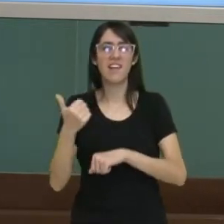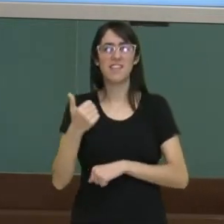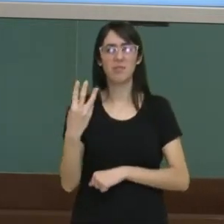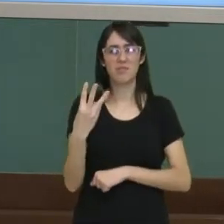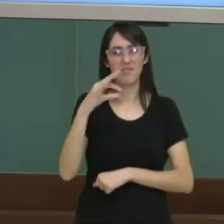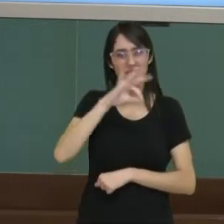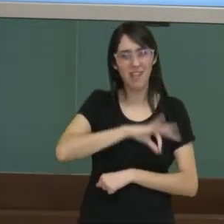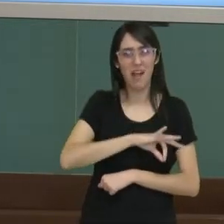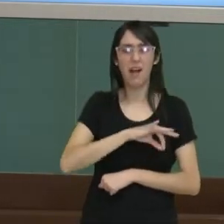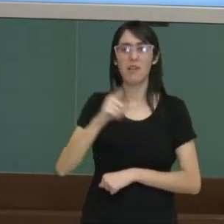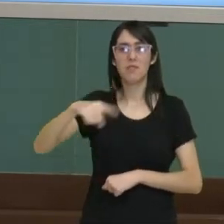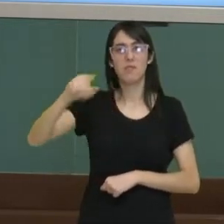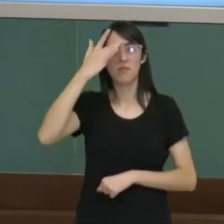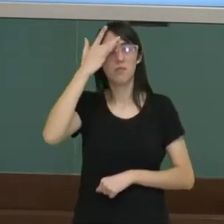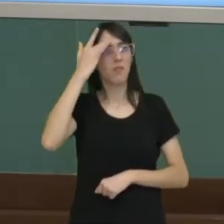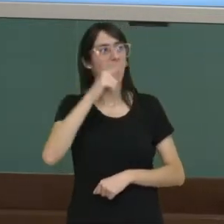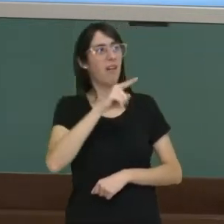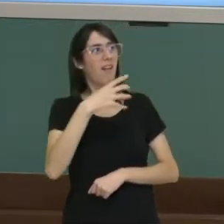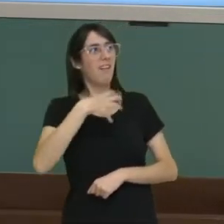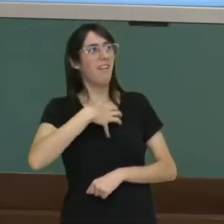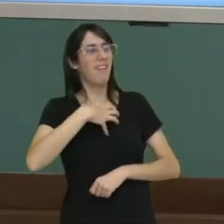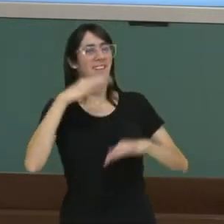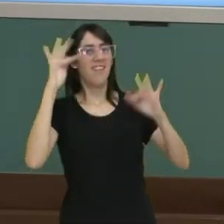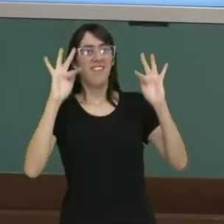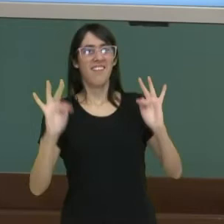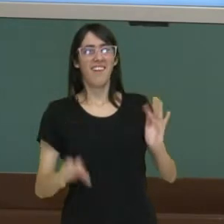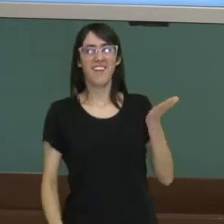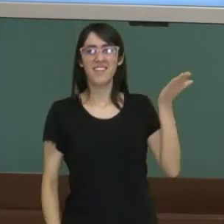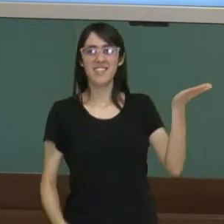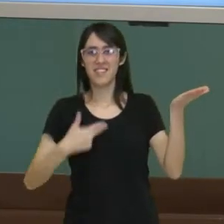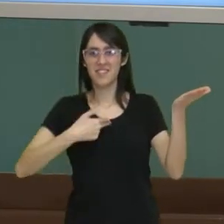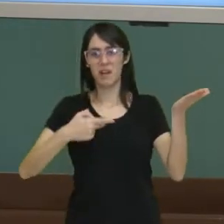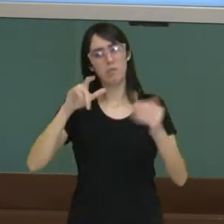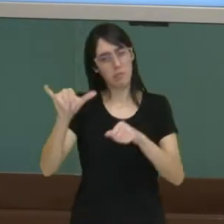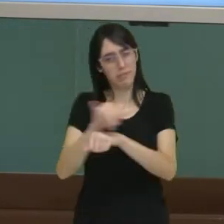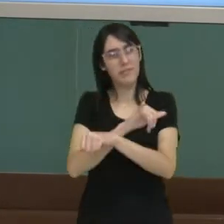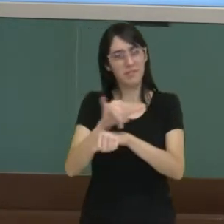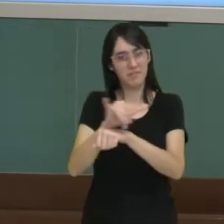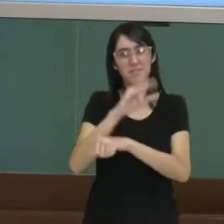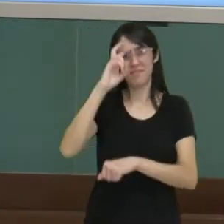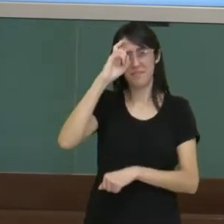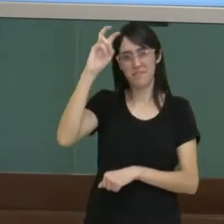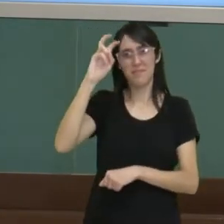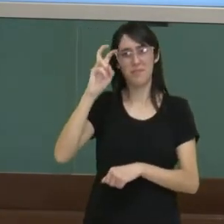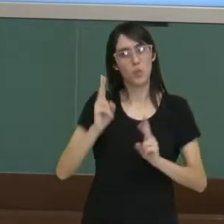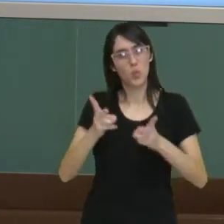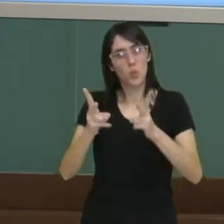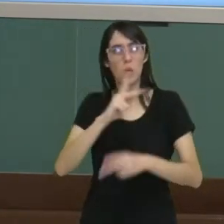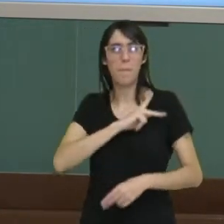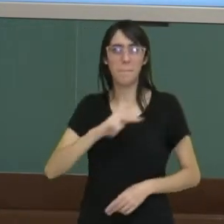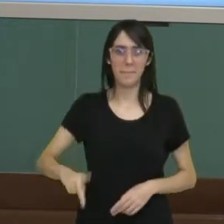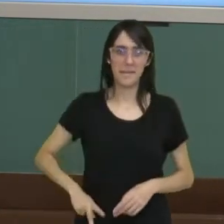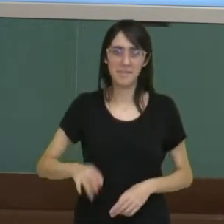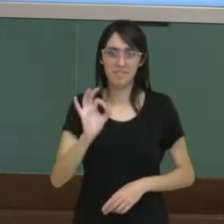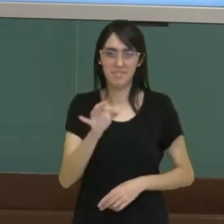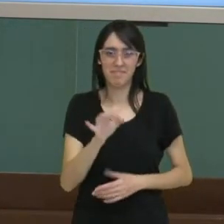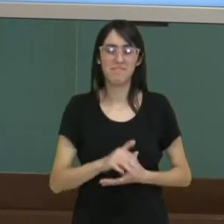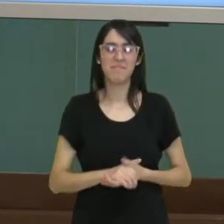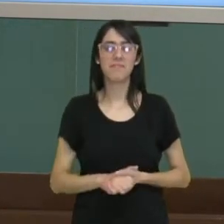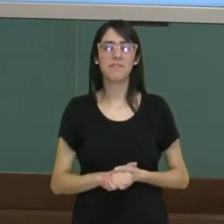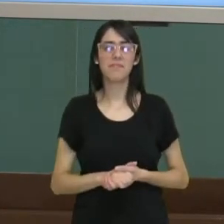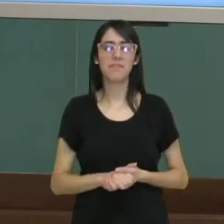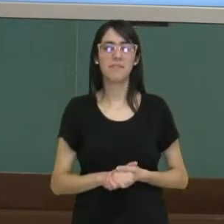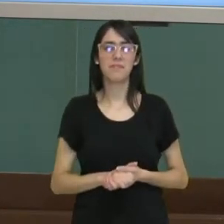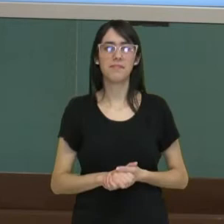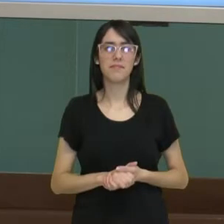trabalhador seria eternamente grato ao Getúlio. Uma estratégia muito interessante para se manter no poder, não é verdade? E